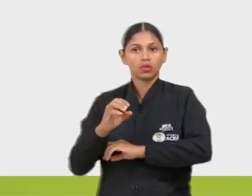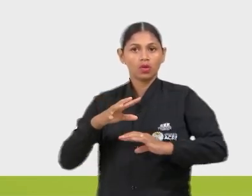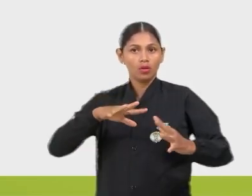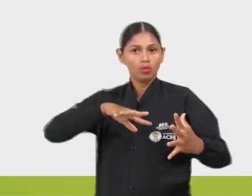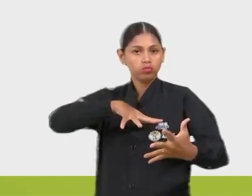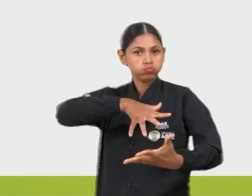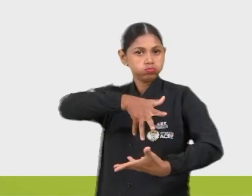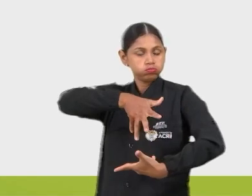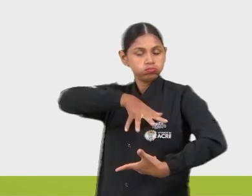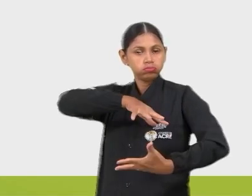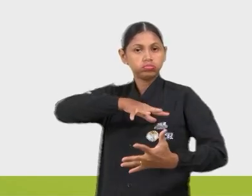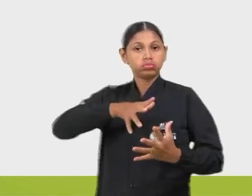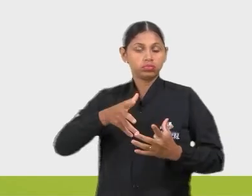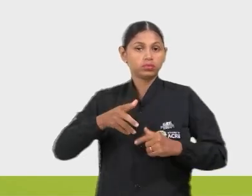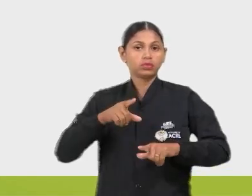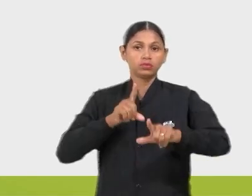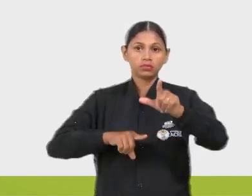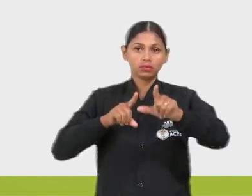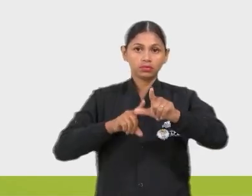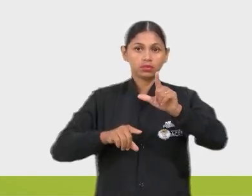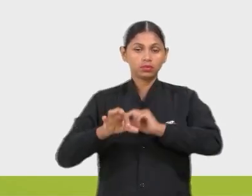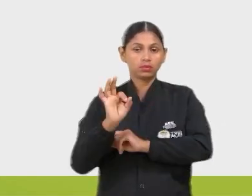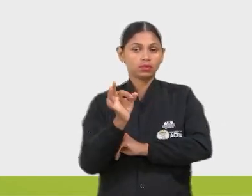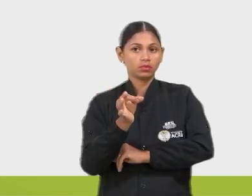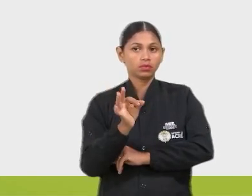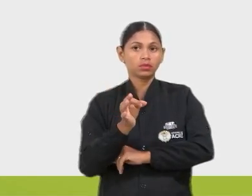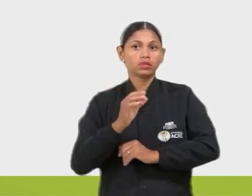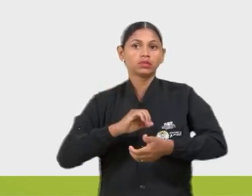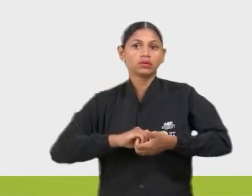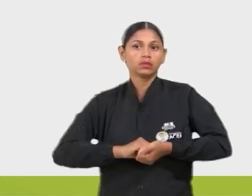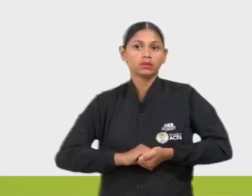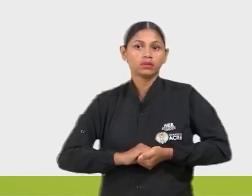Alternativa correta, né? Alternativa correta, letra